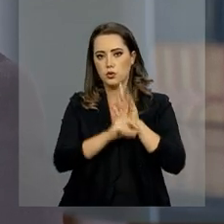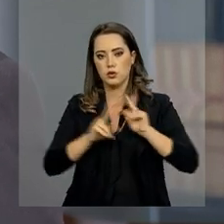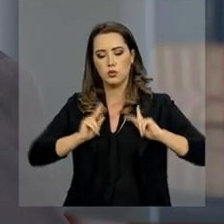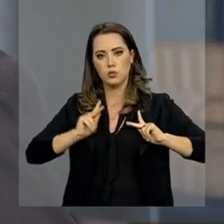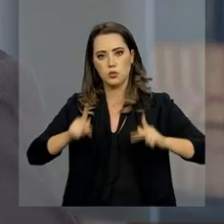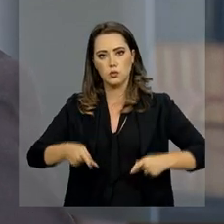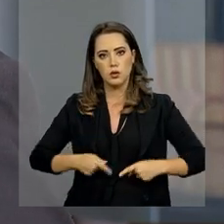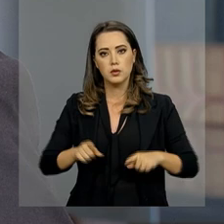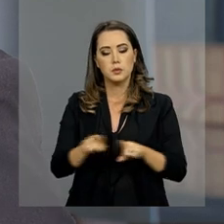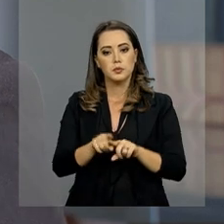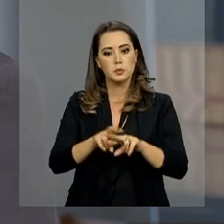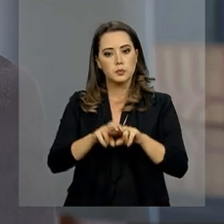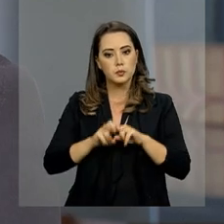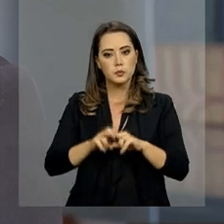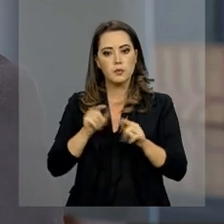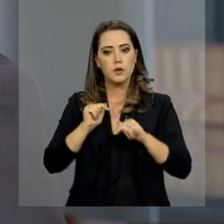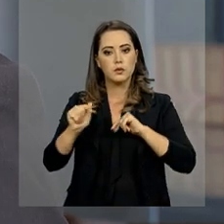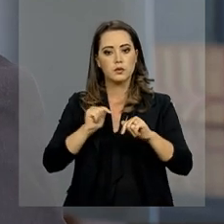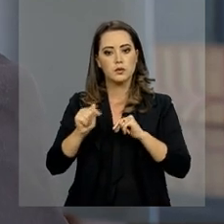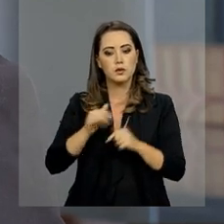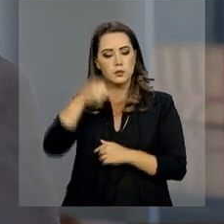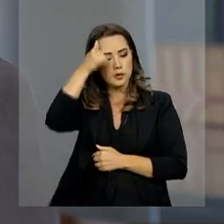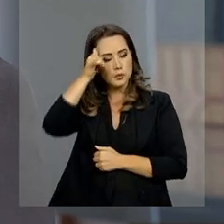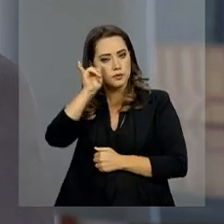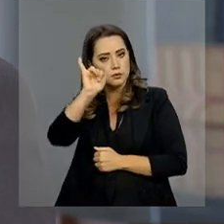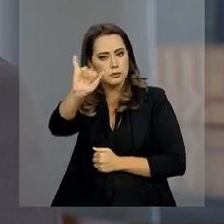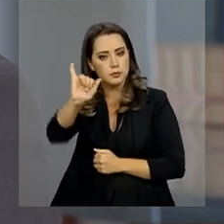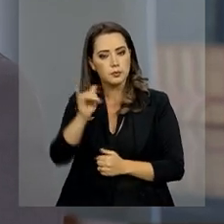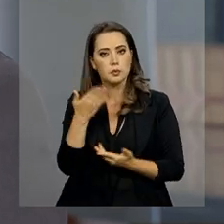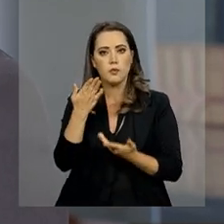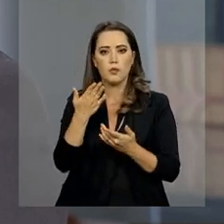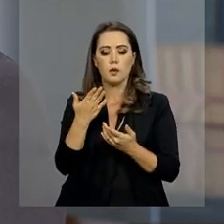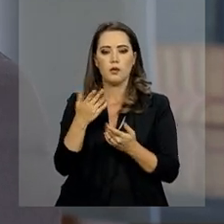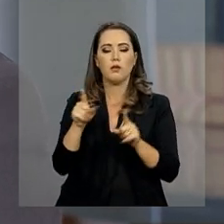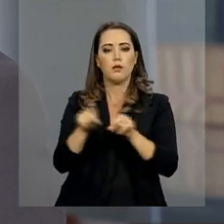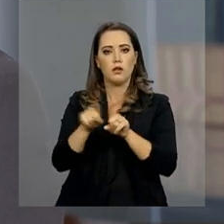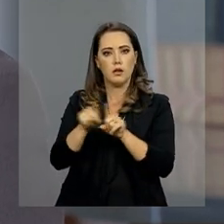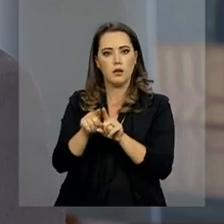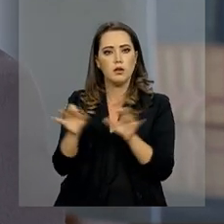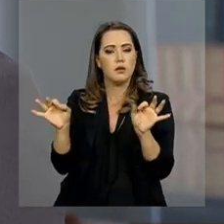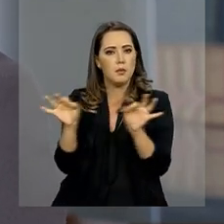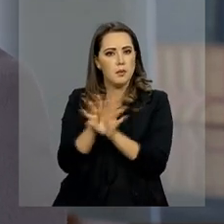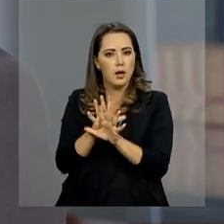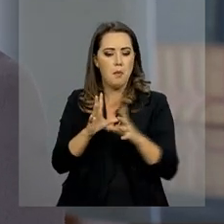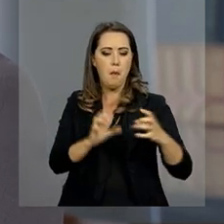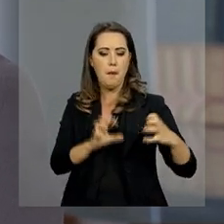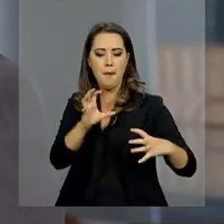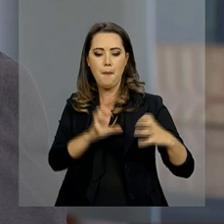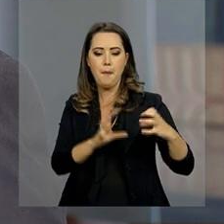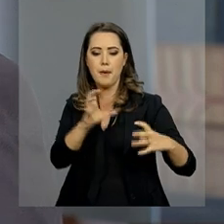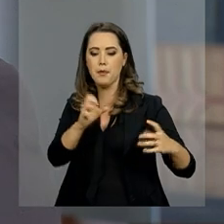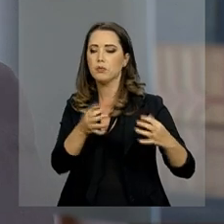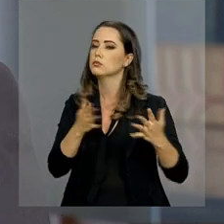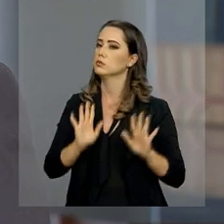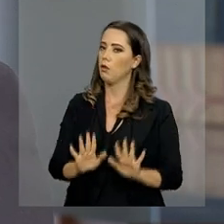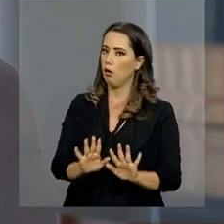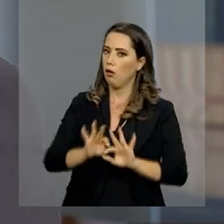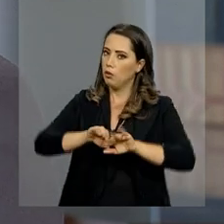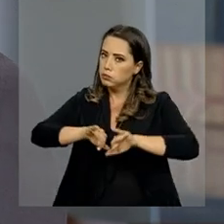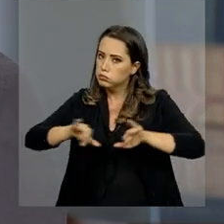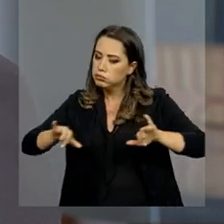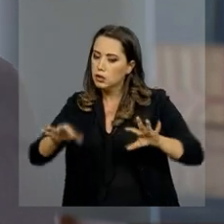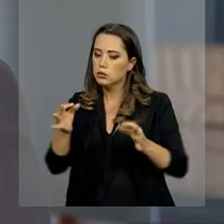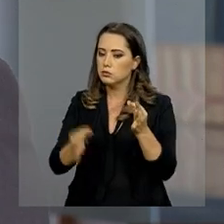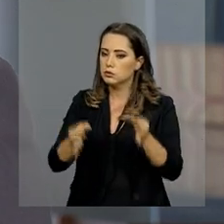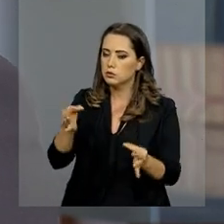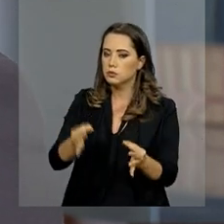e também por meio de ações preventivas e de resolução de conflitos permite que a aquela